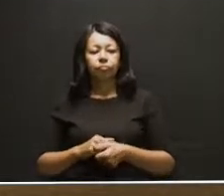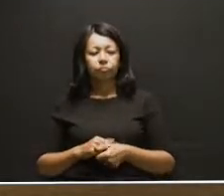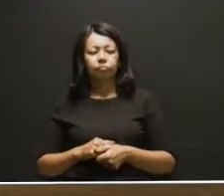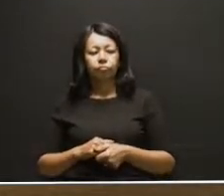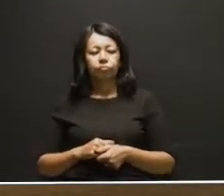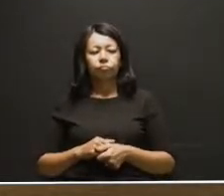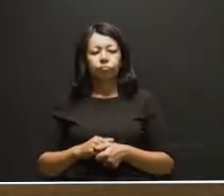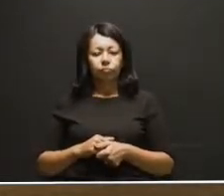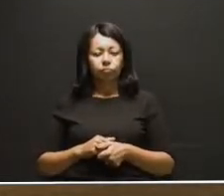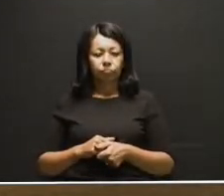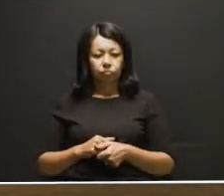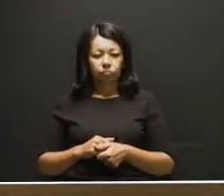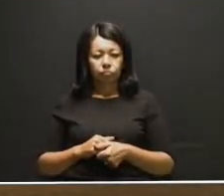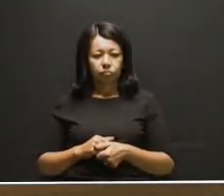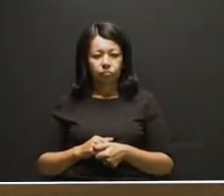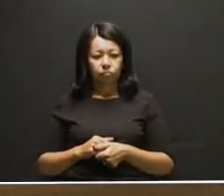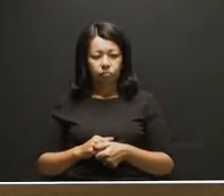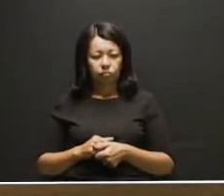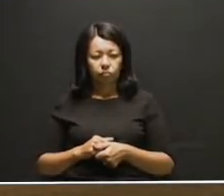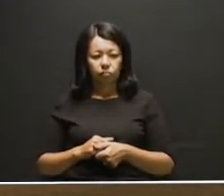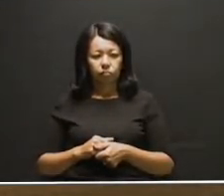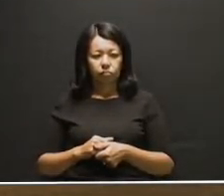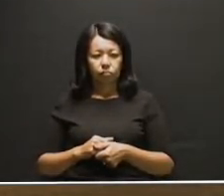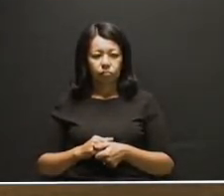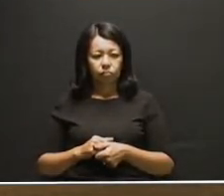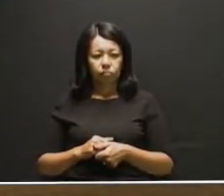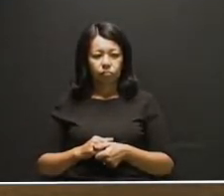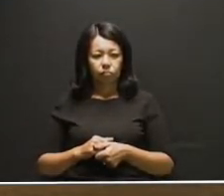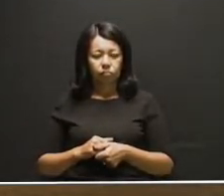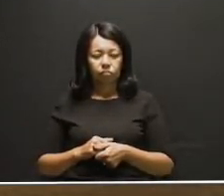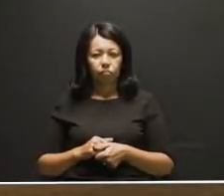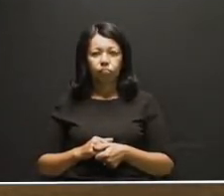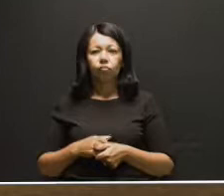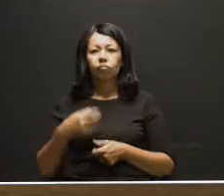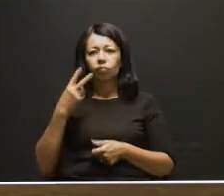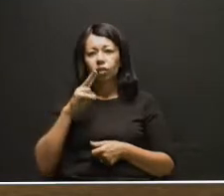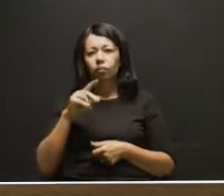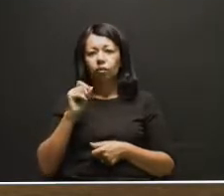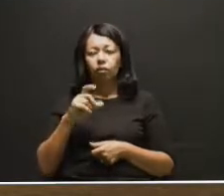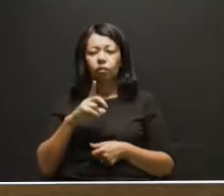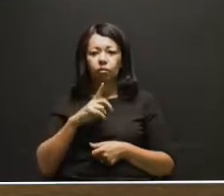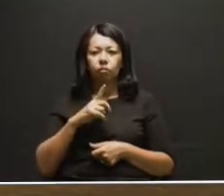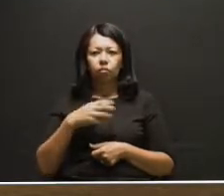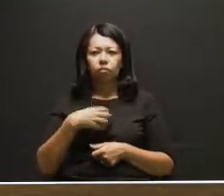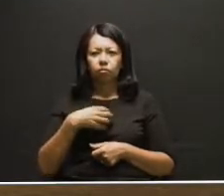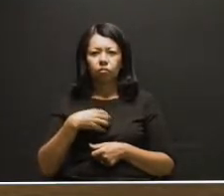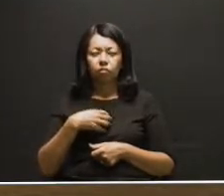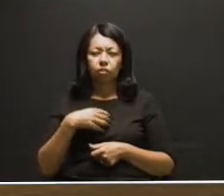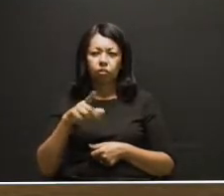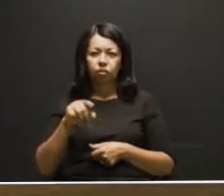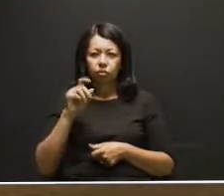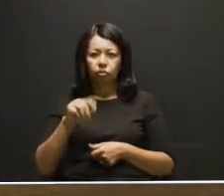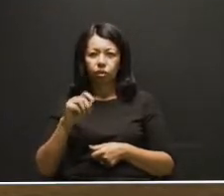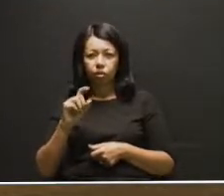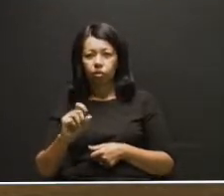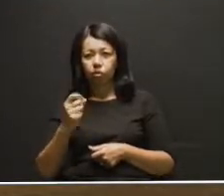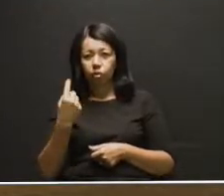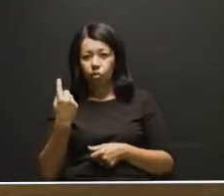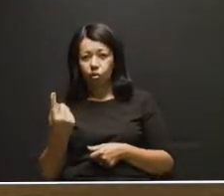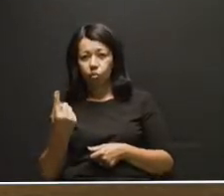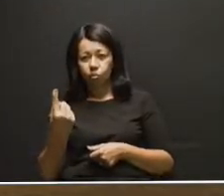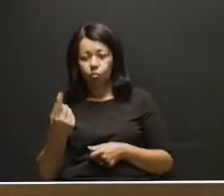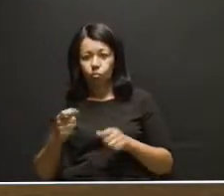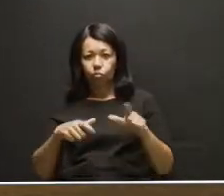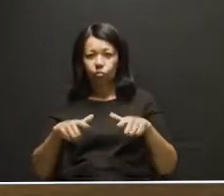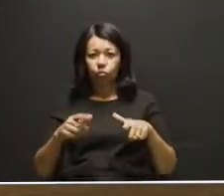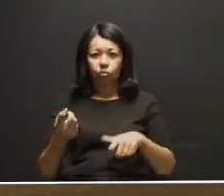aquele ele tenha mais aí vamos ter uma afinidade né e deixa ele lá em apenas uma pasta para não acumular